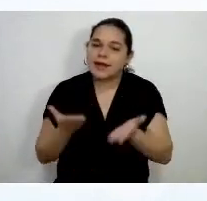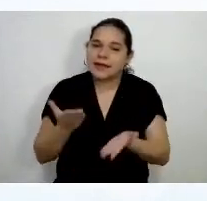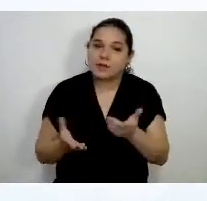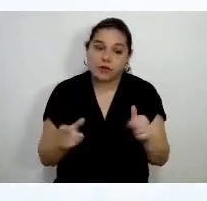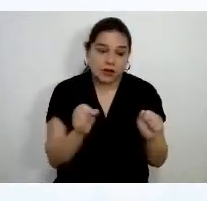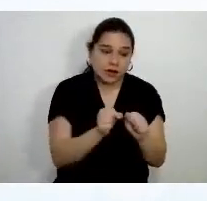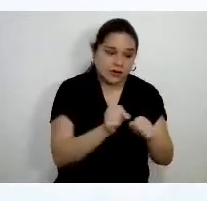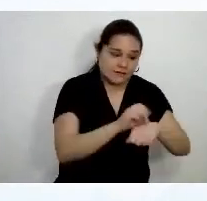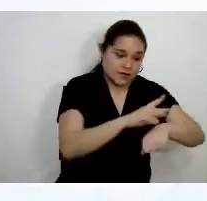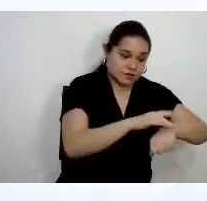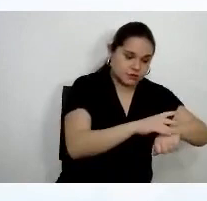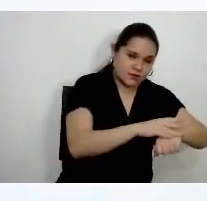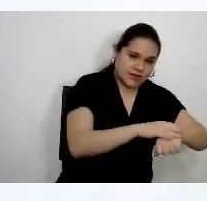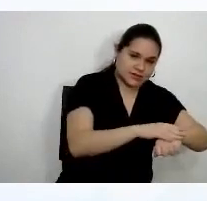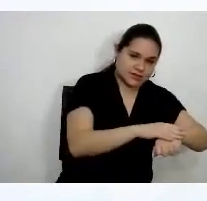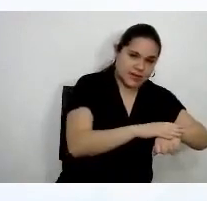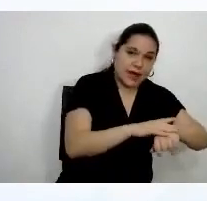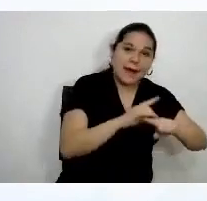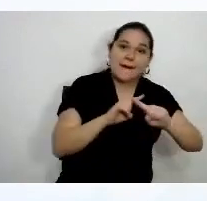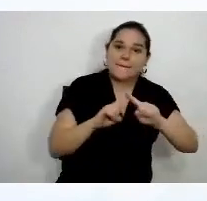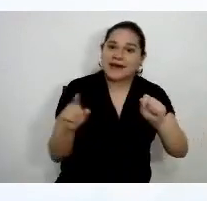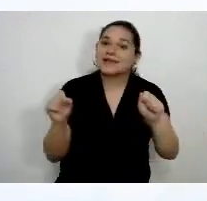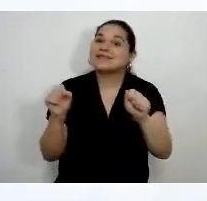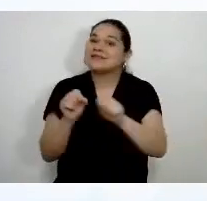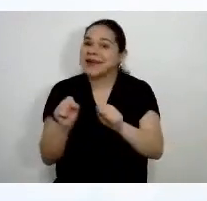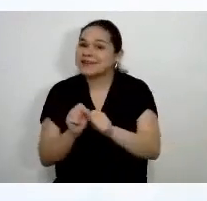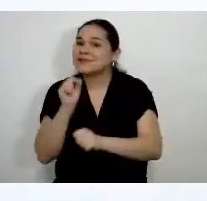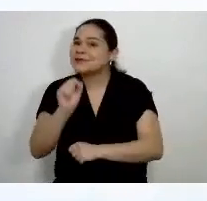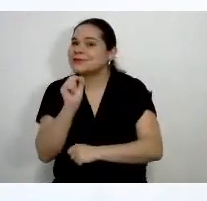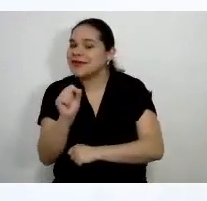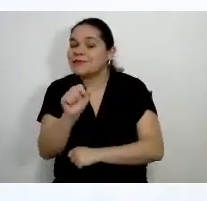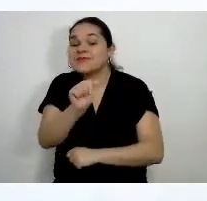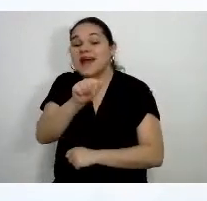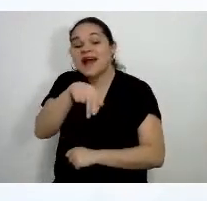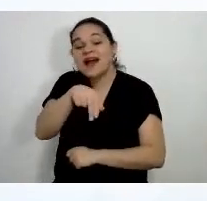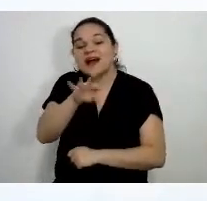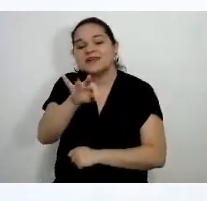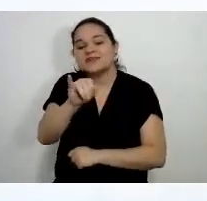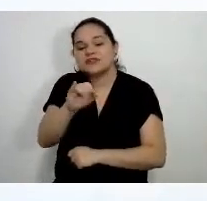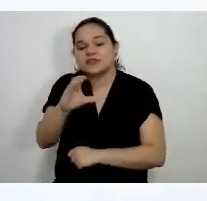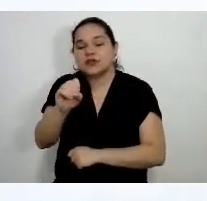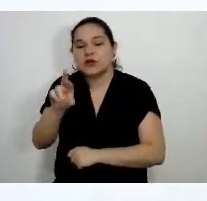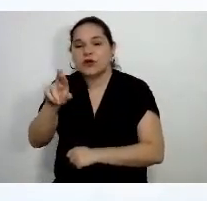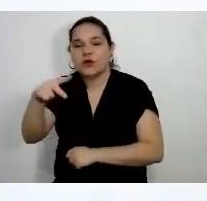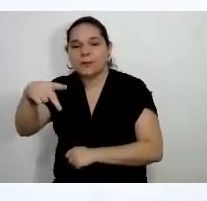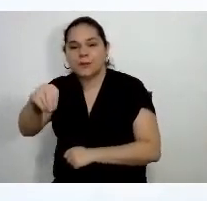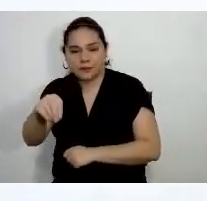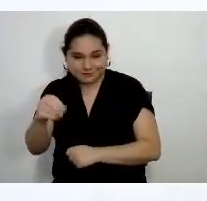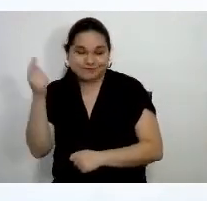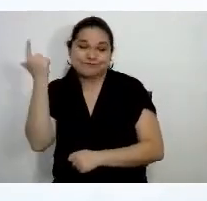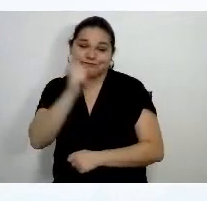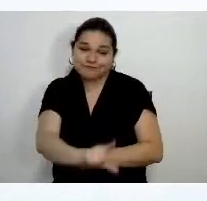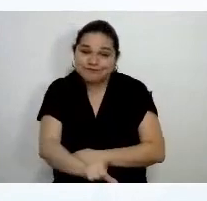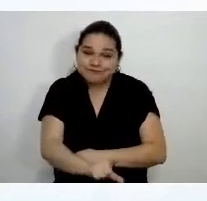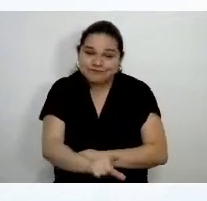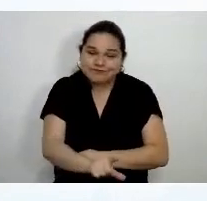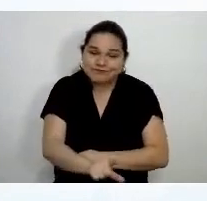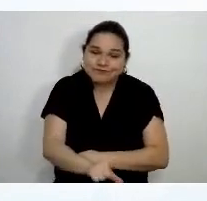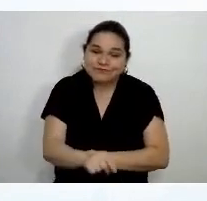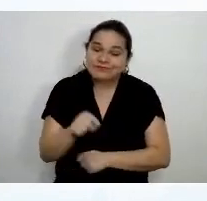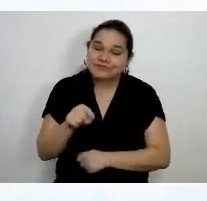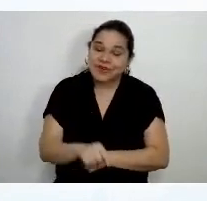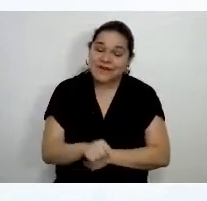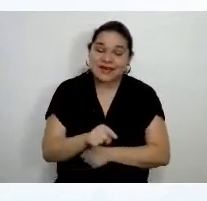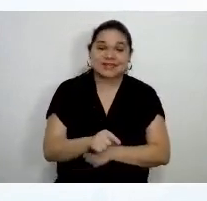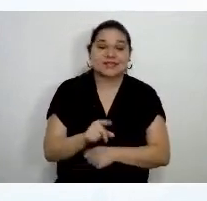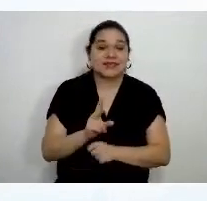produz anticorpos no indivíduo. Este é o momento do vírus vivo atenuado, de você